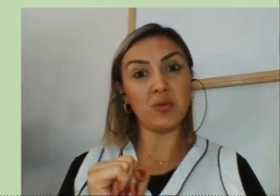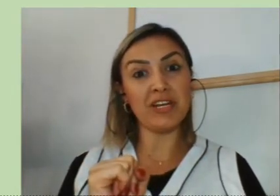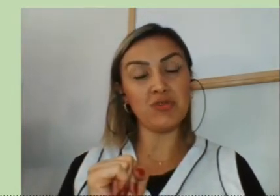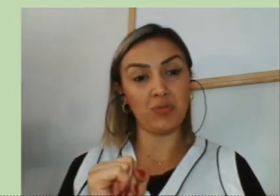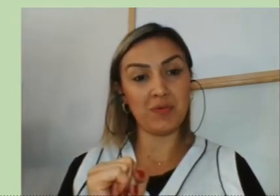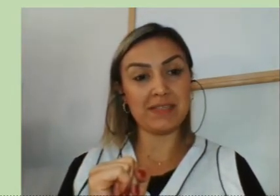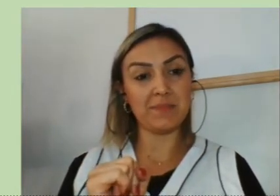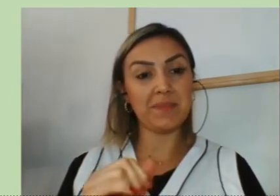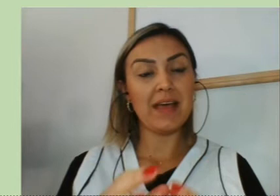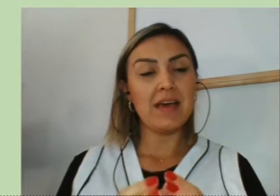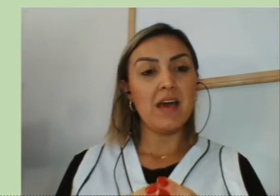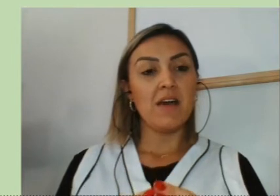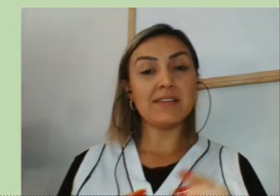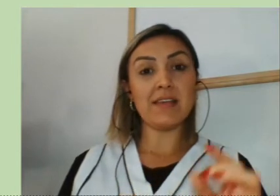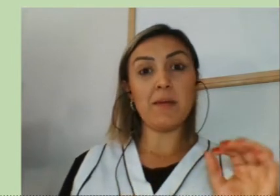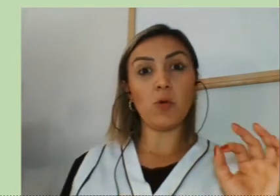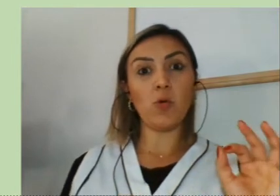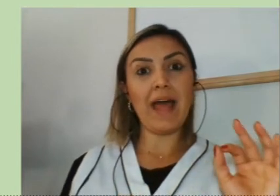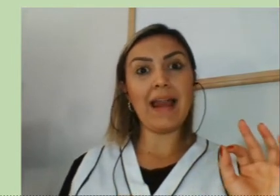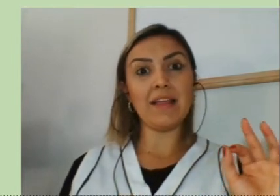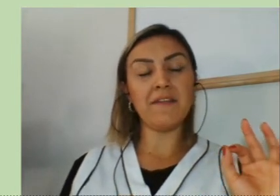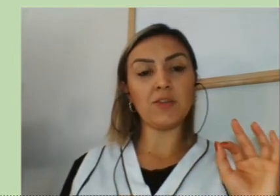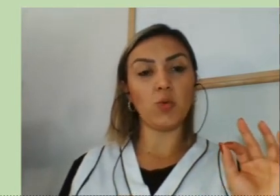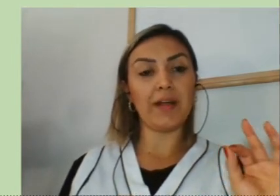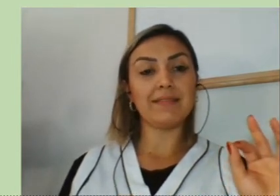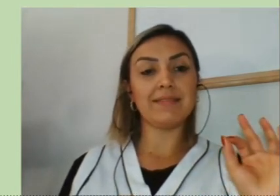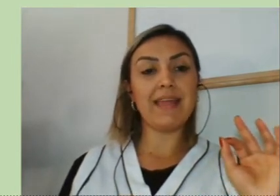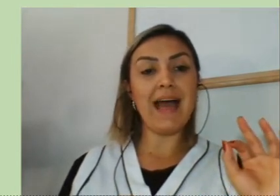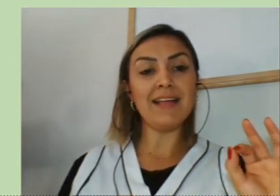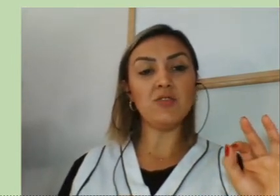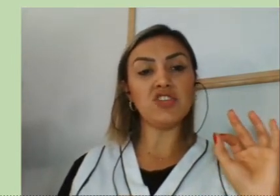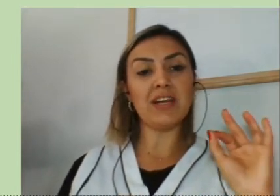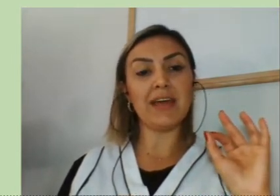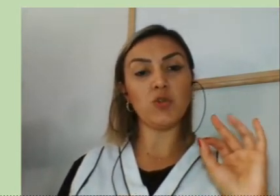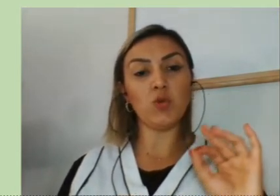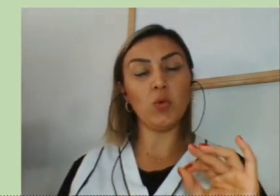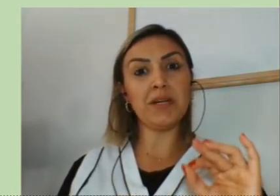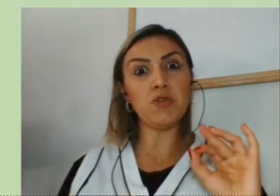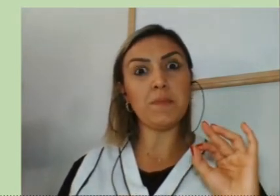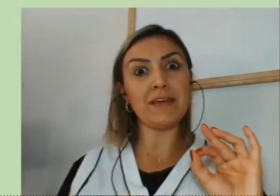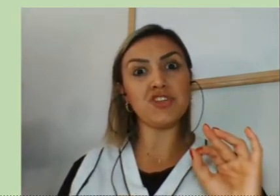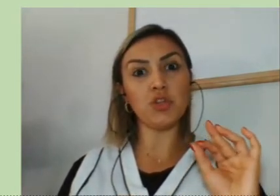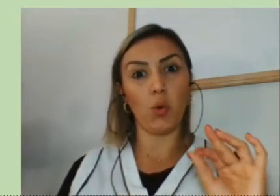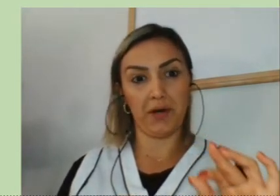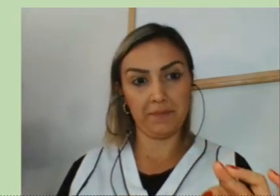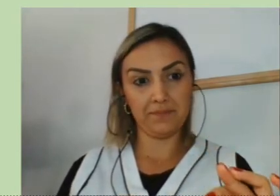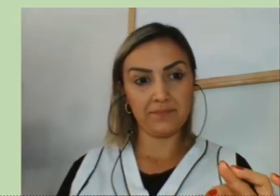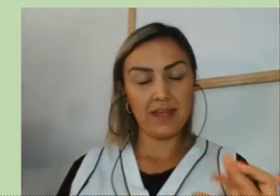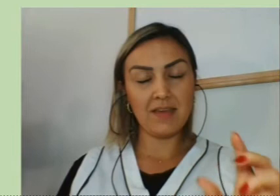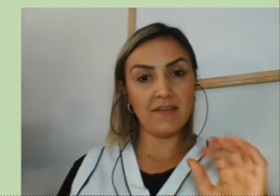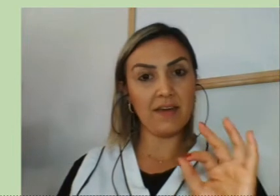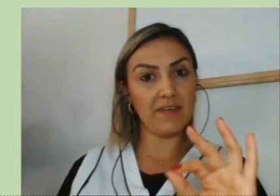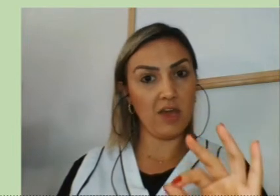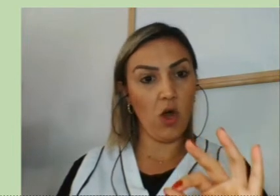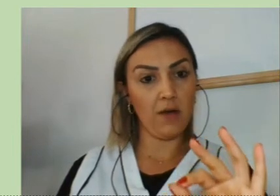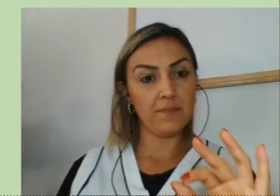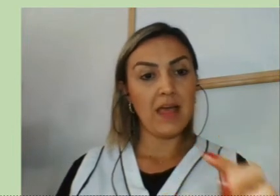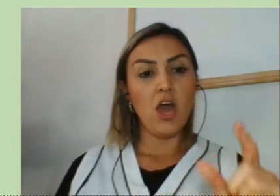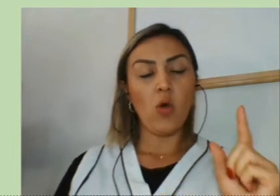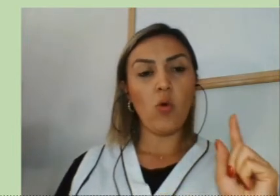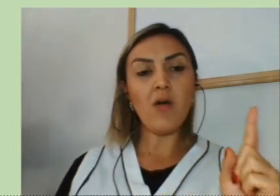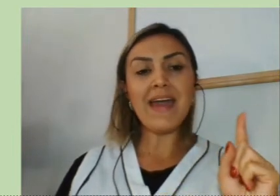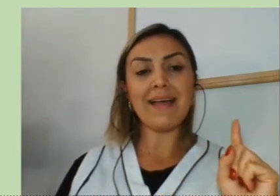aquela fatura junto. Você vai procurar lá na fatura dados de leitura do medidor e vai ver,